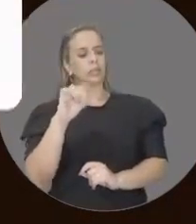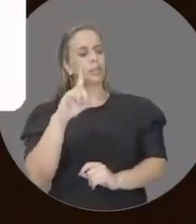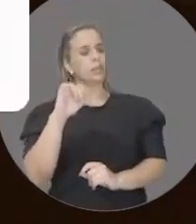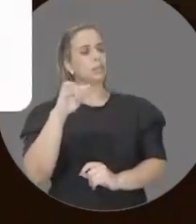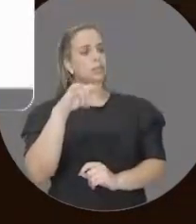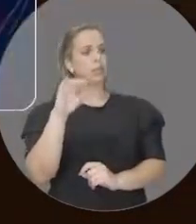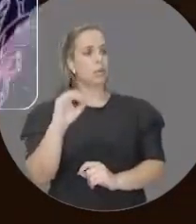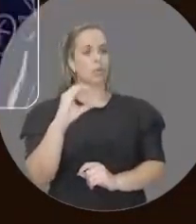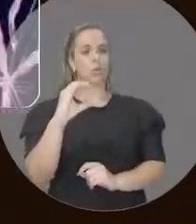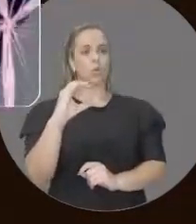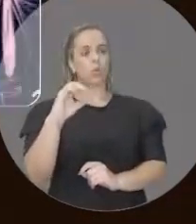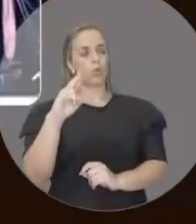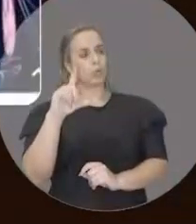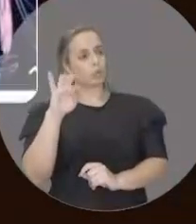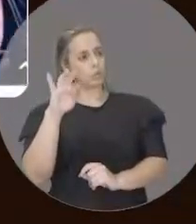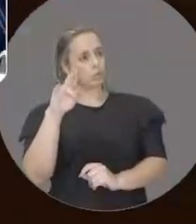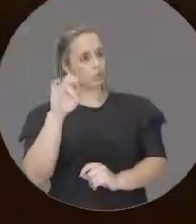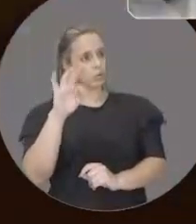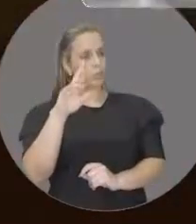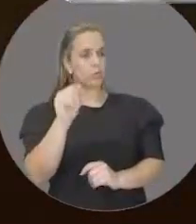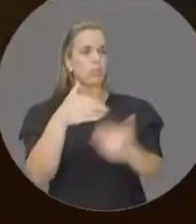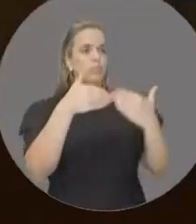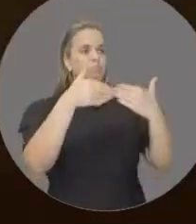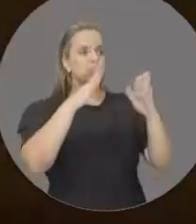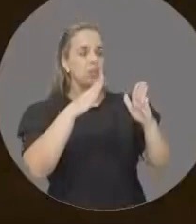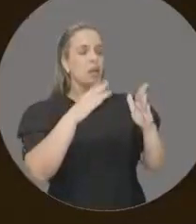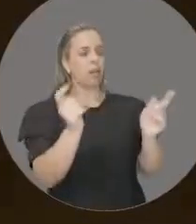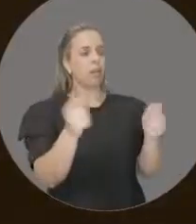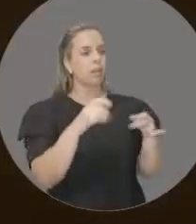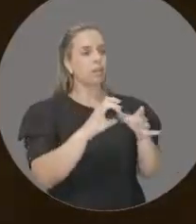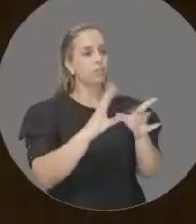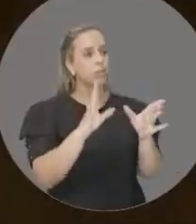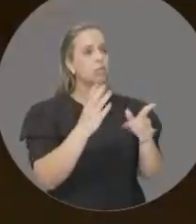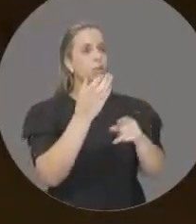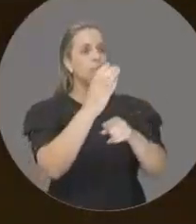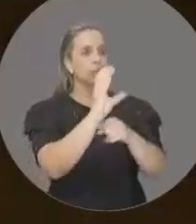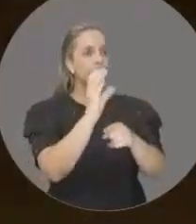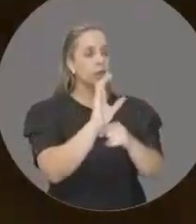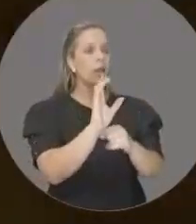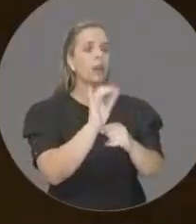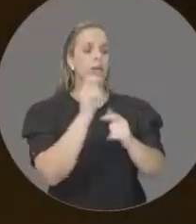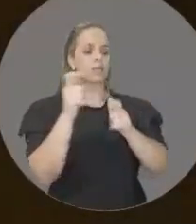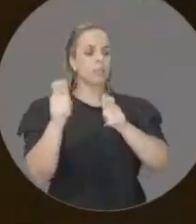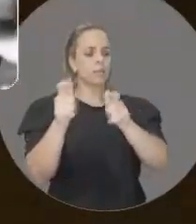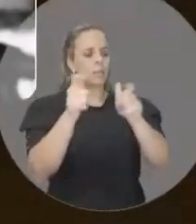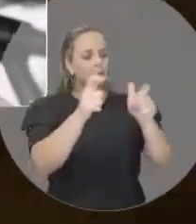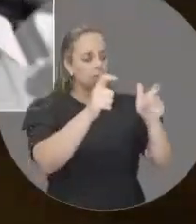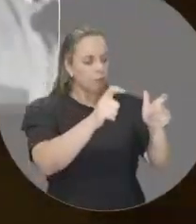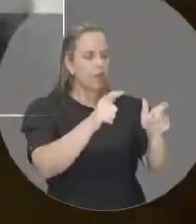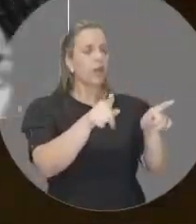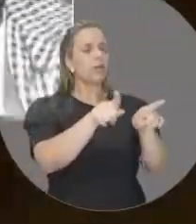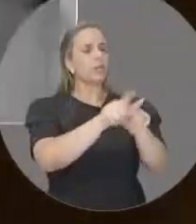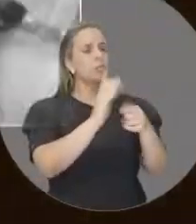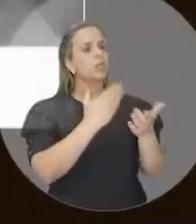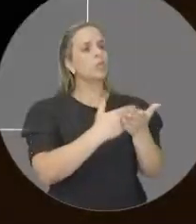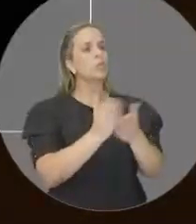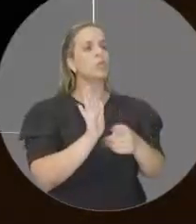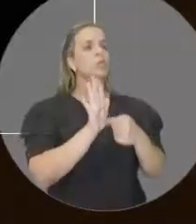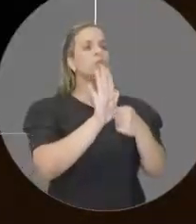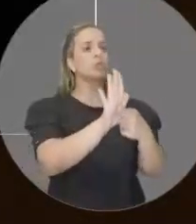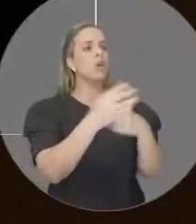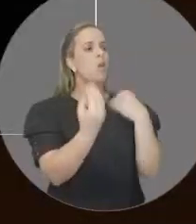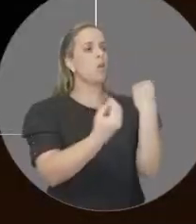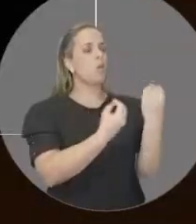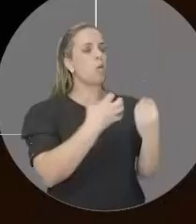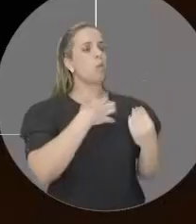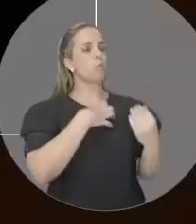e a Ruído Manifesto, que abriram portas e a partir desses locais eu comecei também a expor um pouco